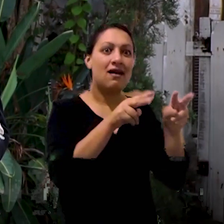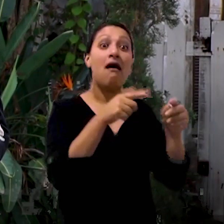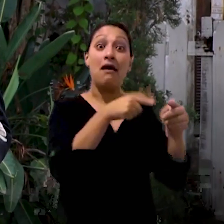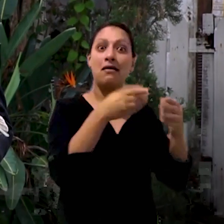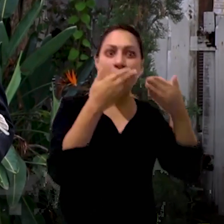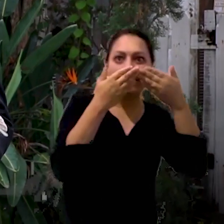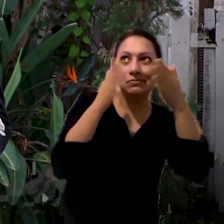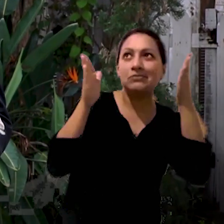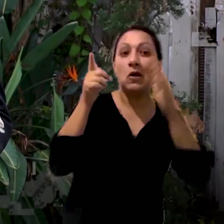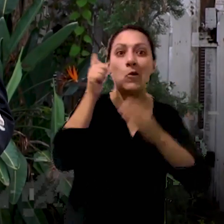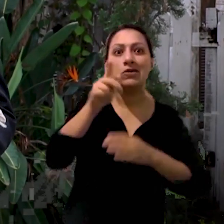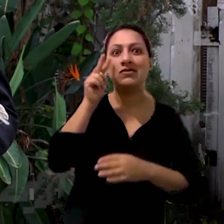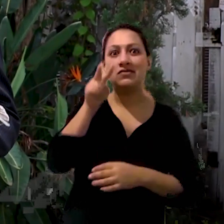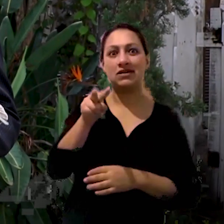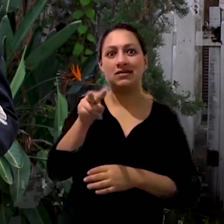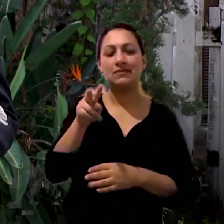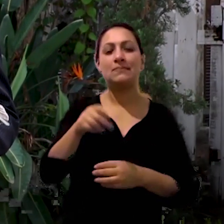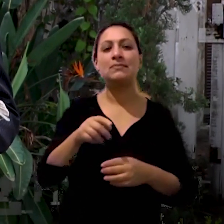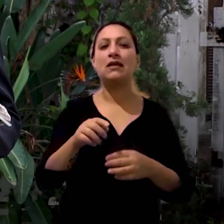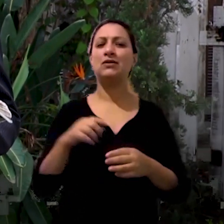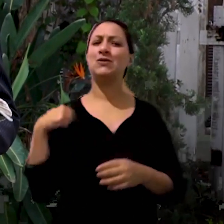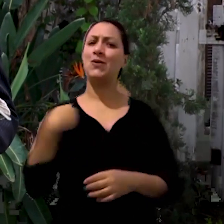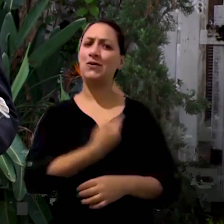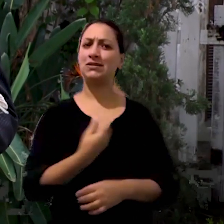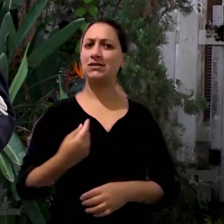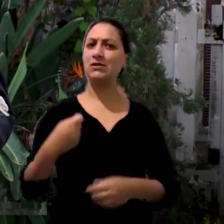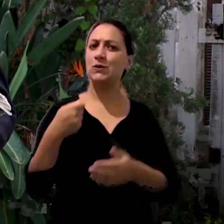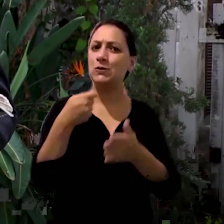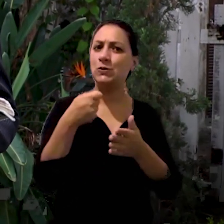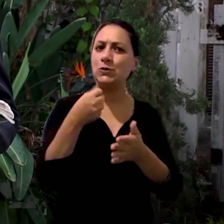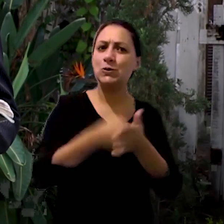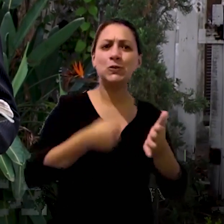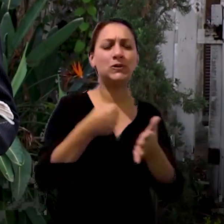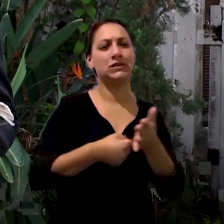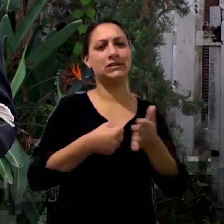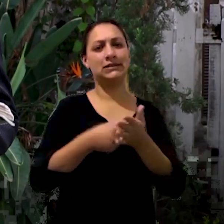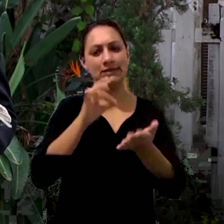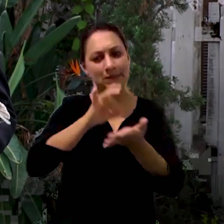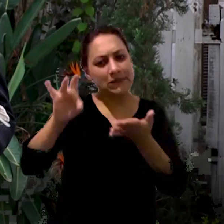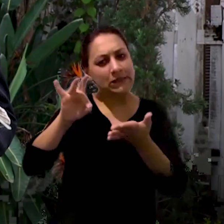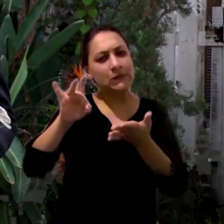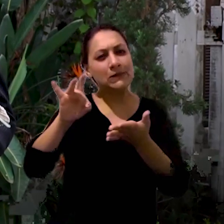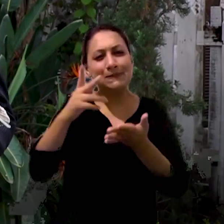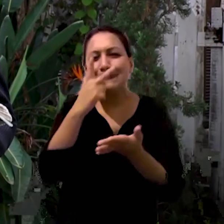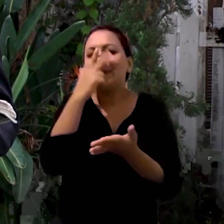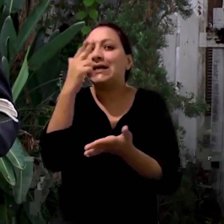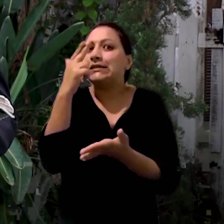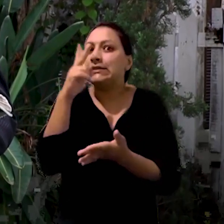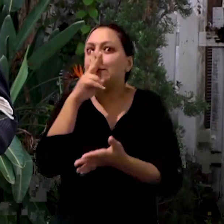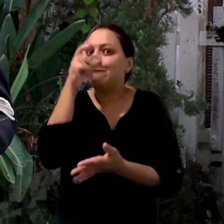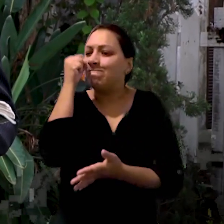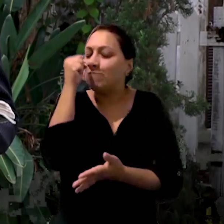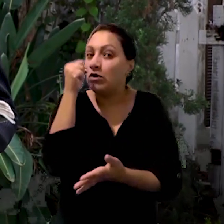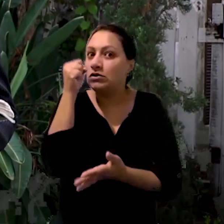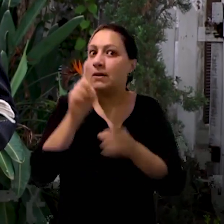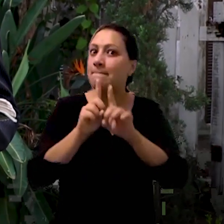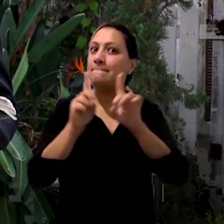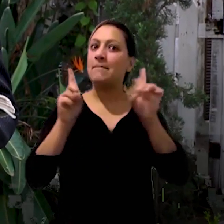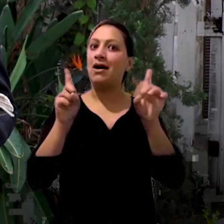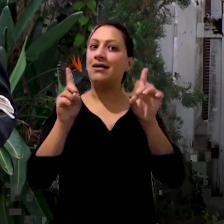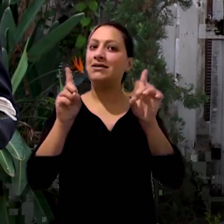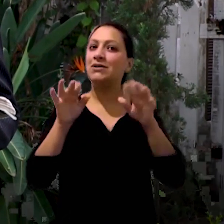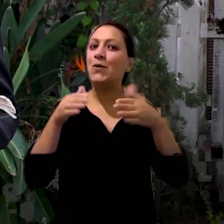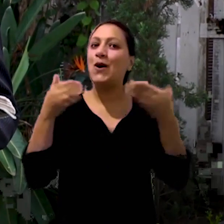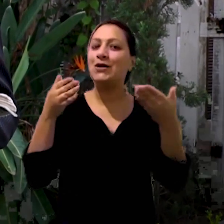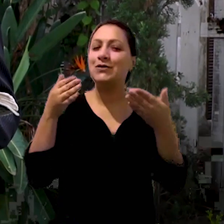abriram. Amados, nossas lutas, nossos inimigos podem parecer fortes, porém, quando